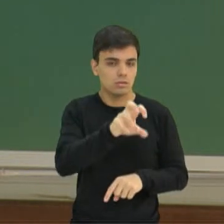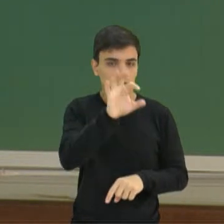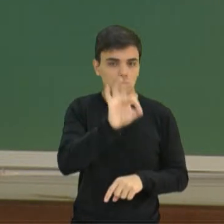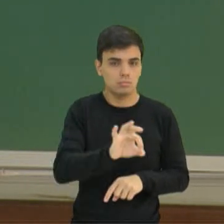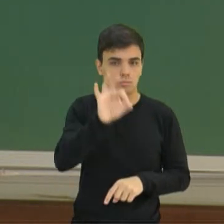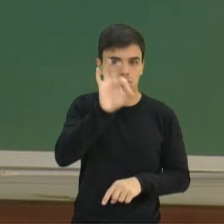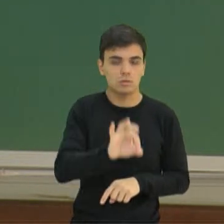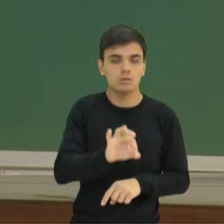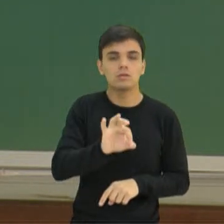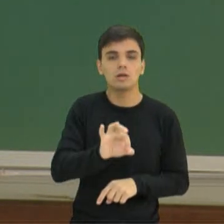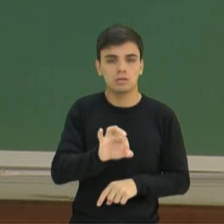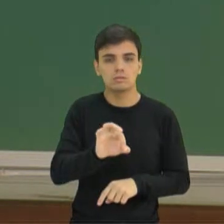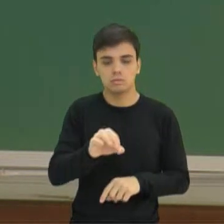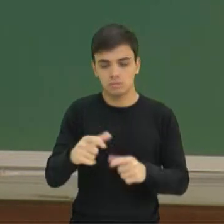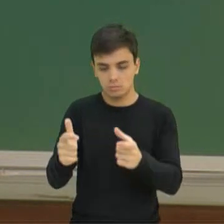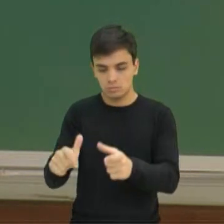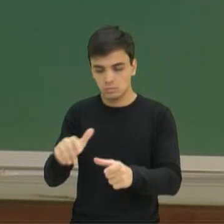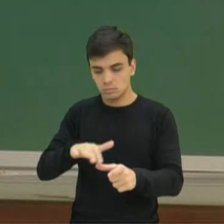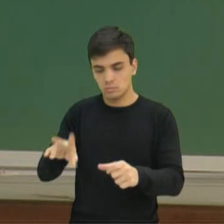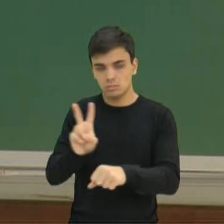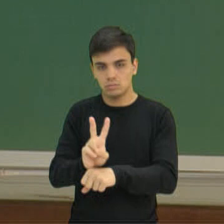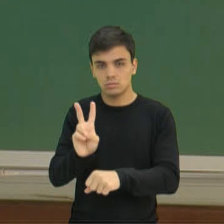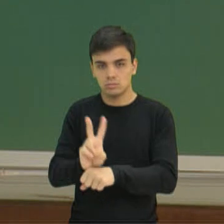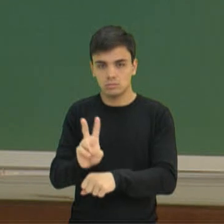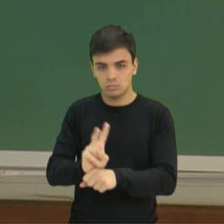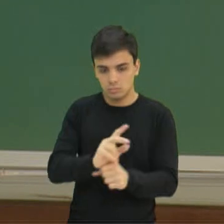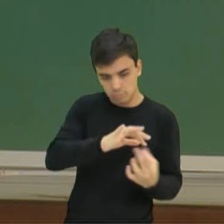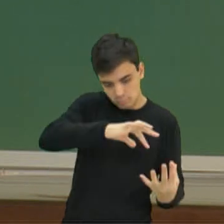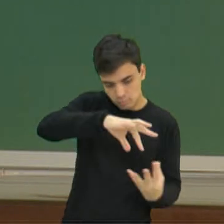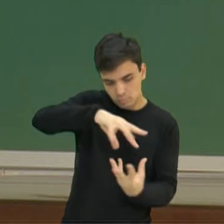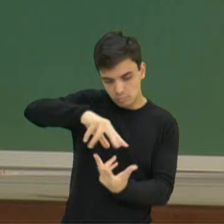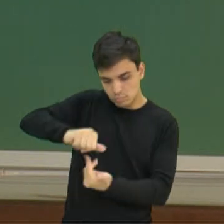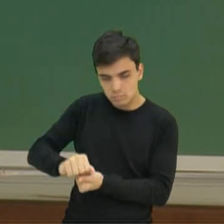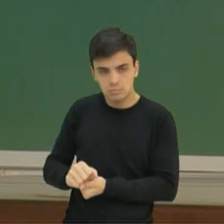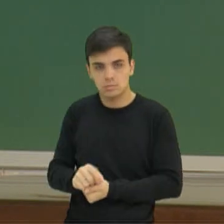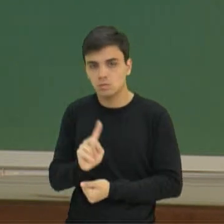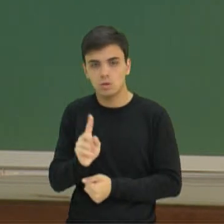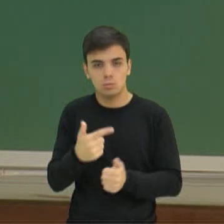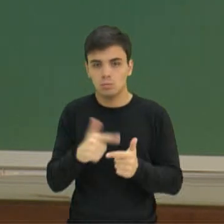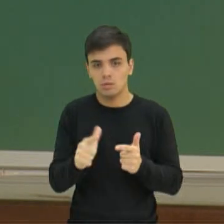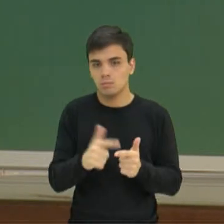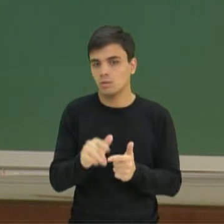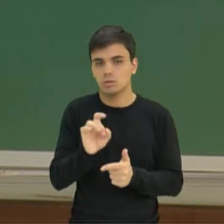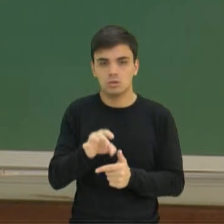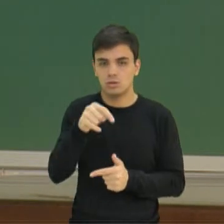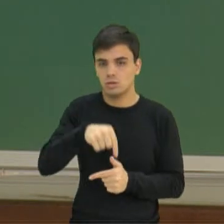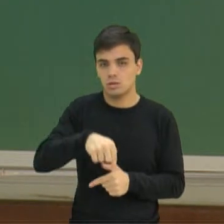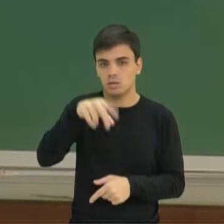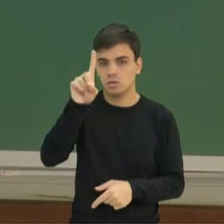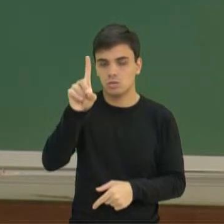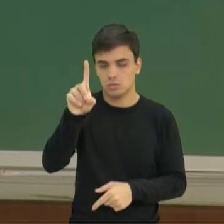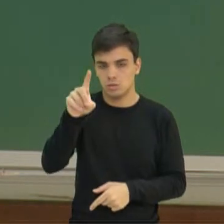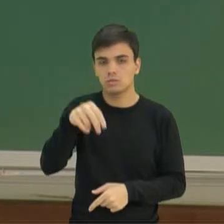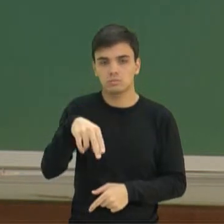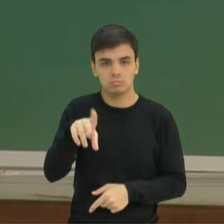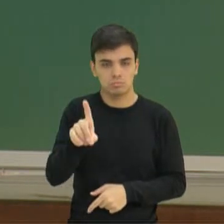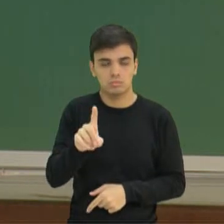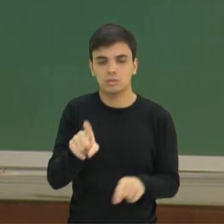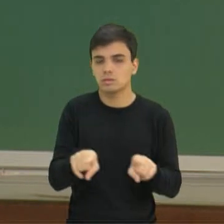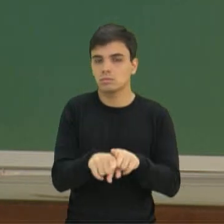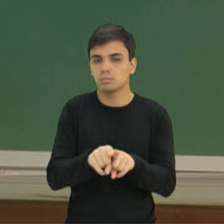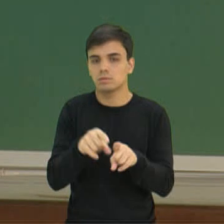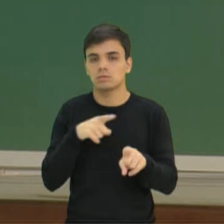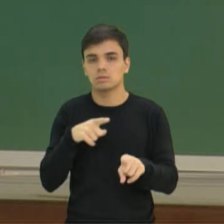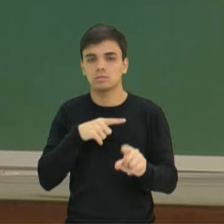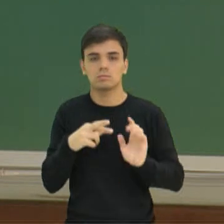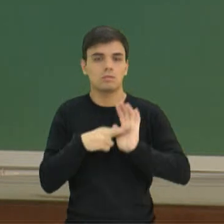terras cultiváveis do globo terrestre. Esse não é um problema só da região Nordeste, mas como nós, e aí traz a referência ali que